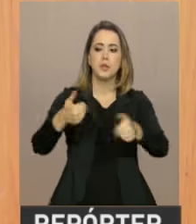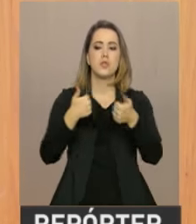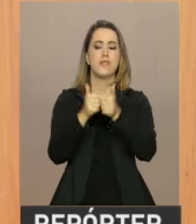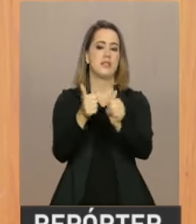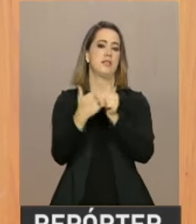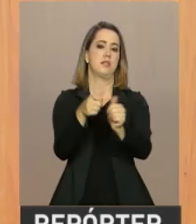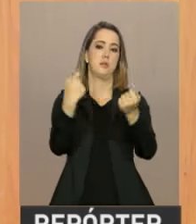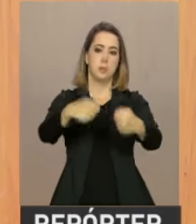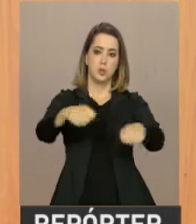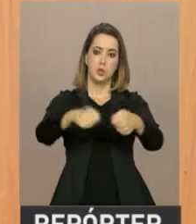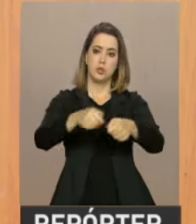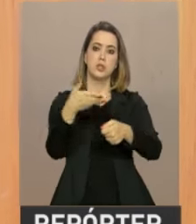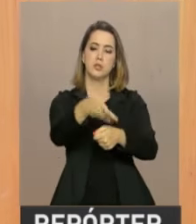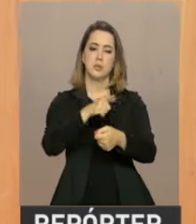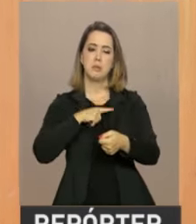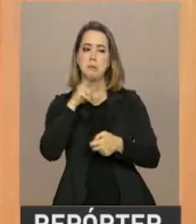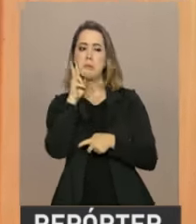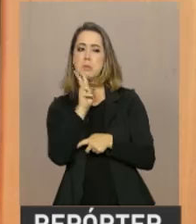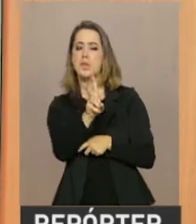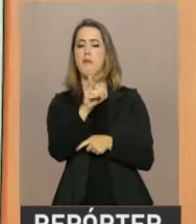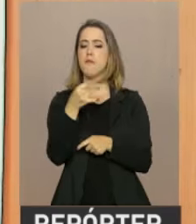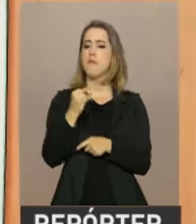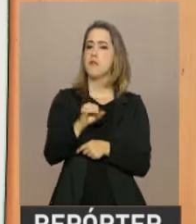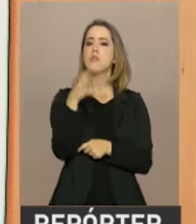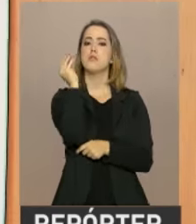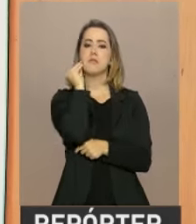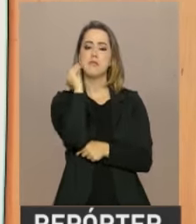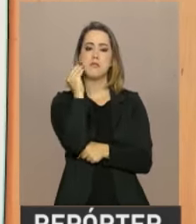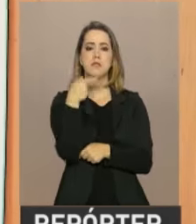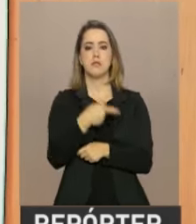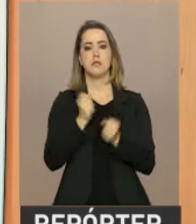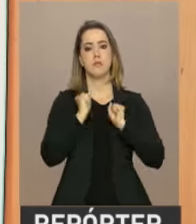para termos aí uma base bastante apropriada para estender o modelo pros